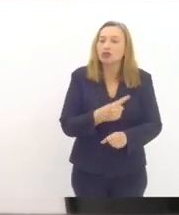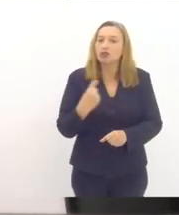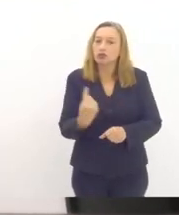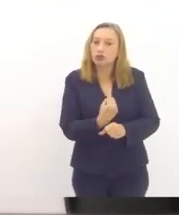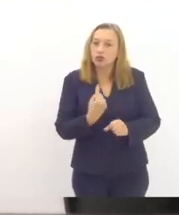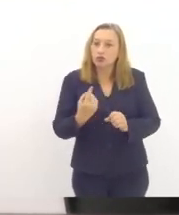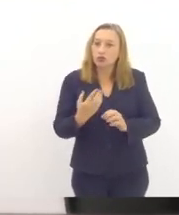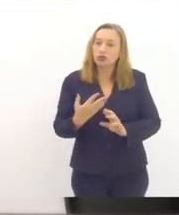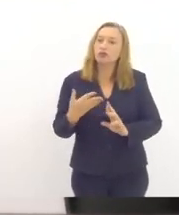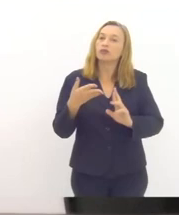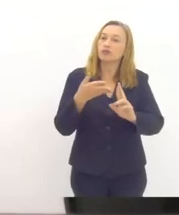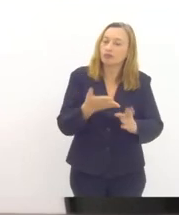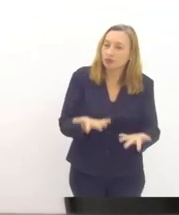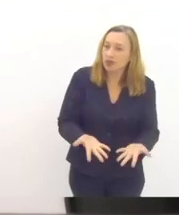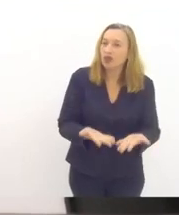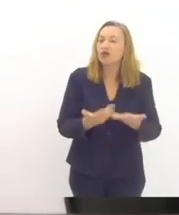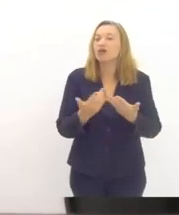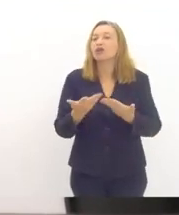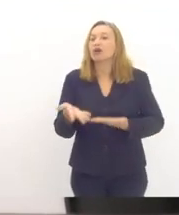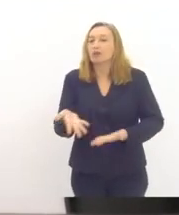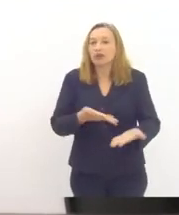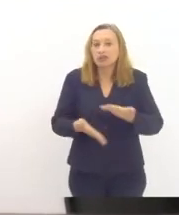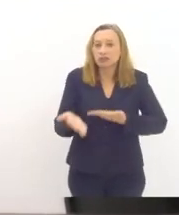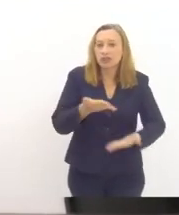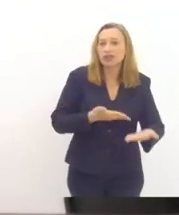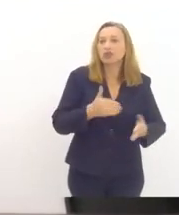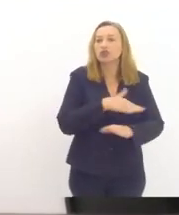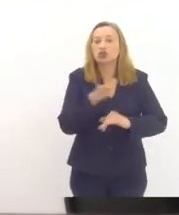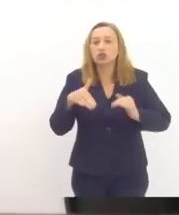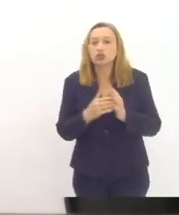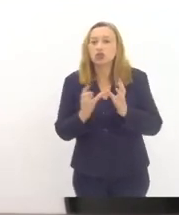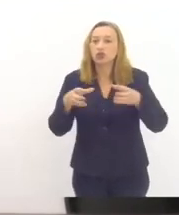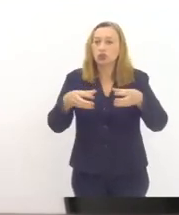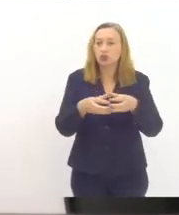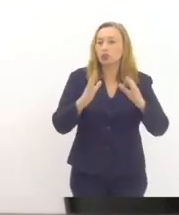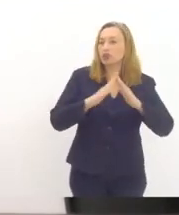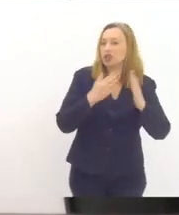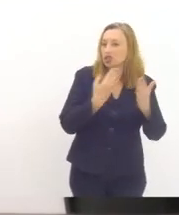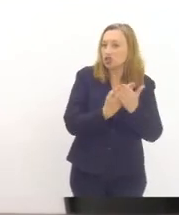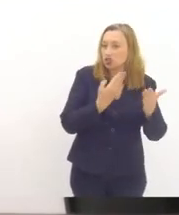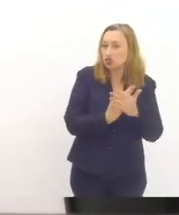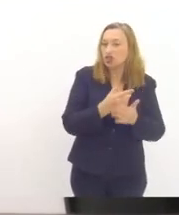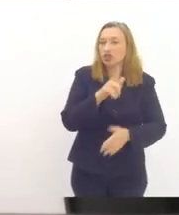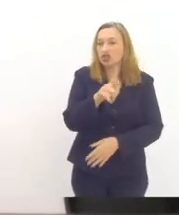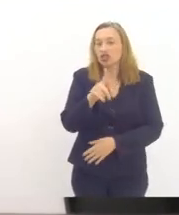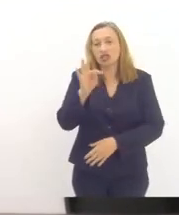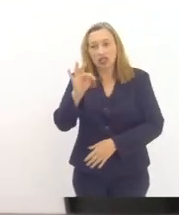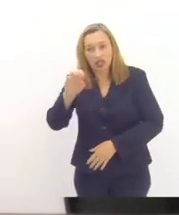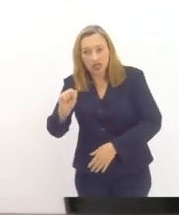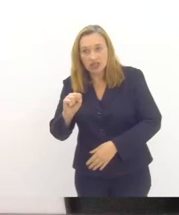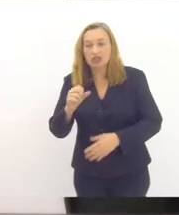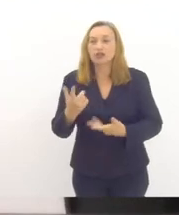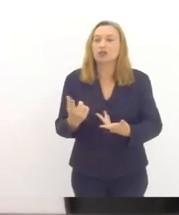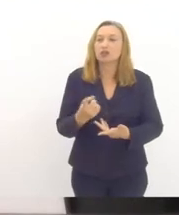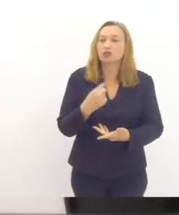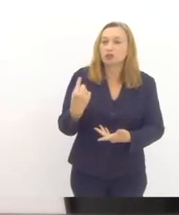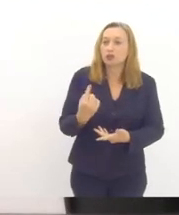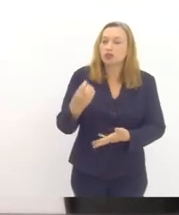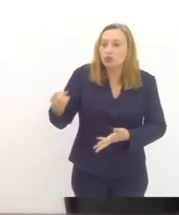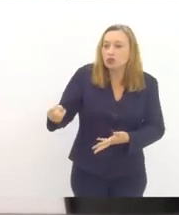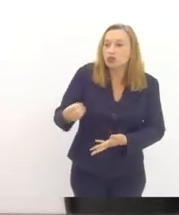referencial, fizemos a participação de toda a comunidade escolar através dos GTs para compor o nosso